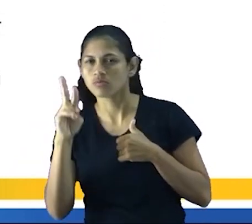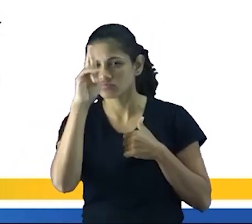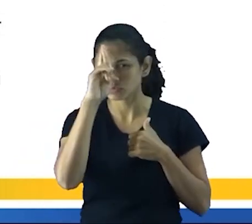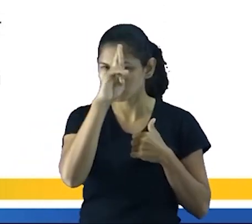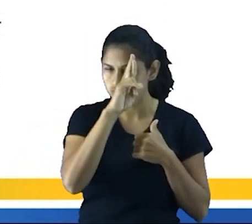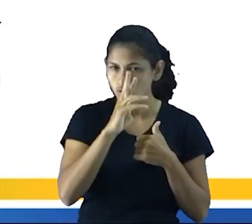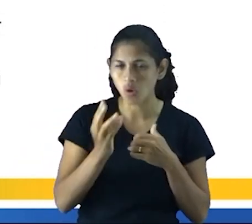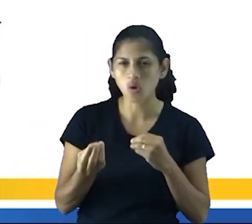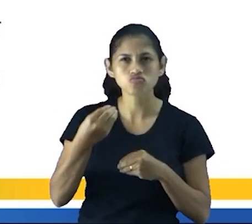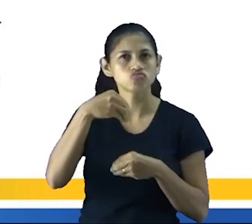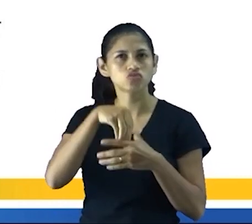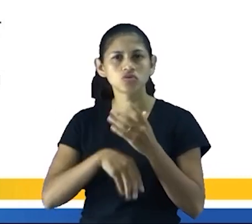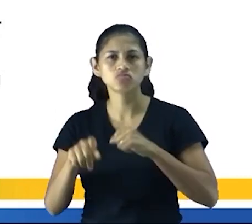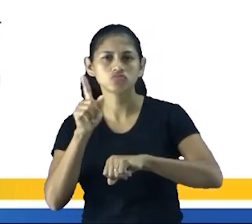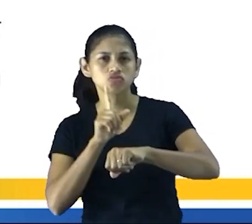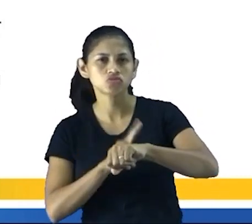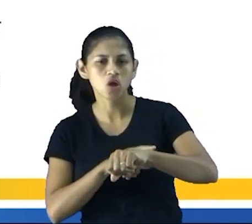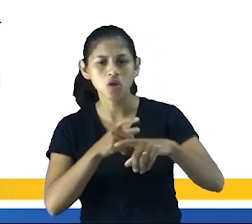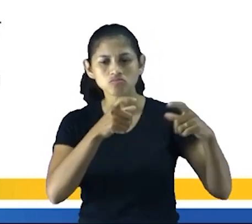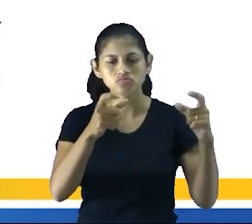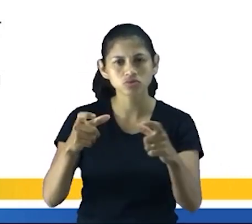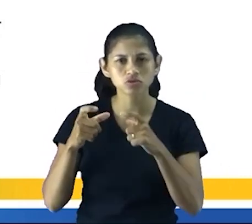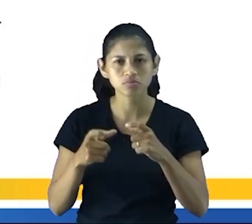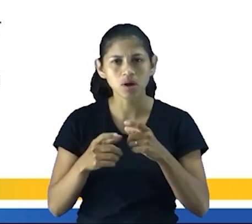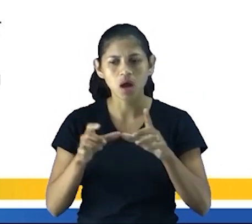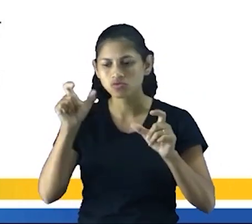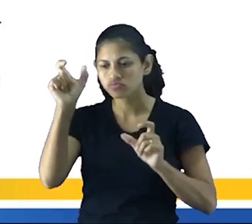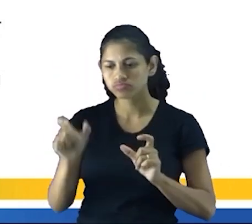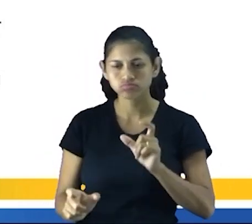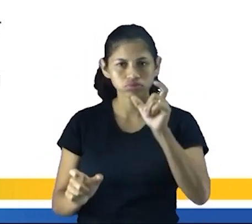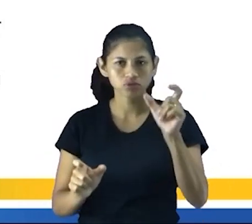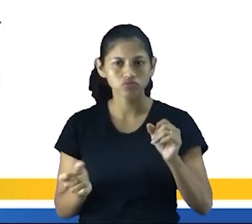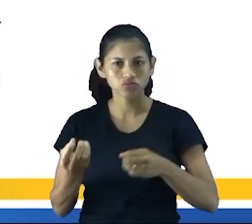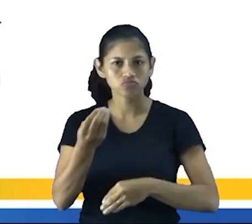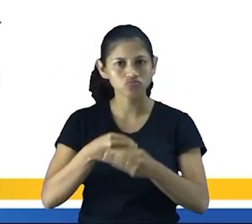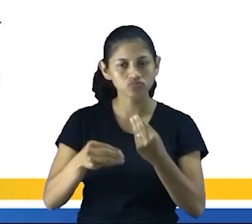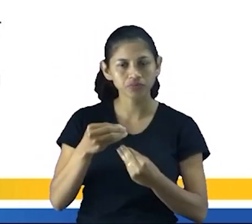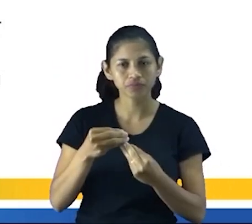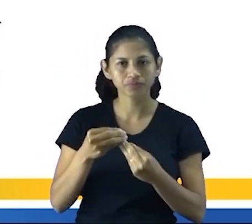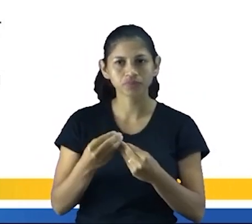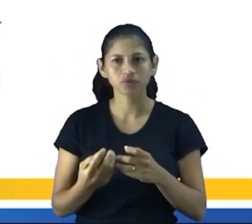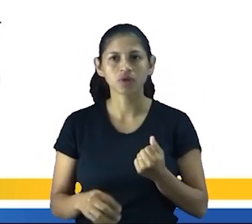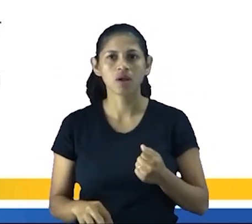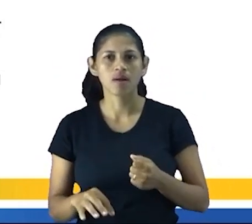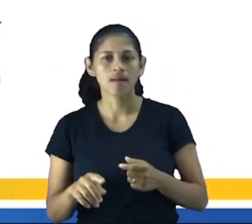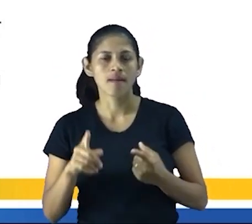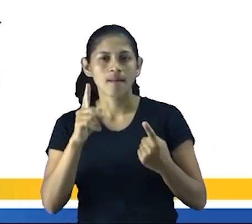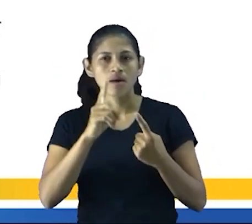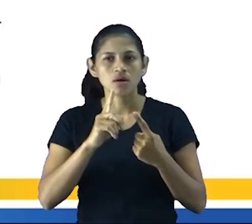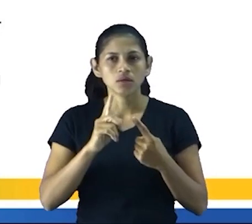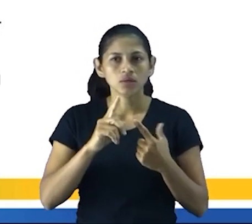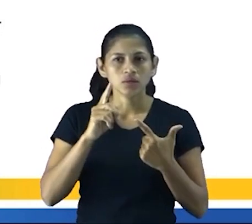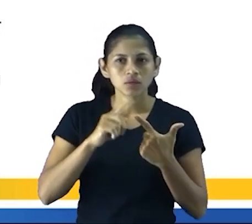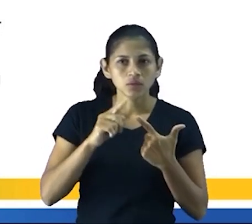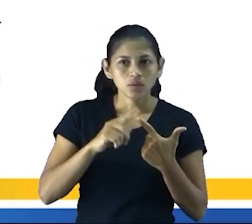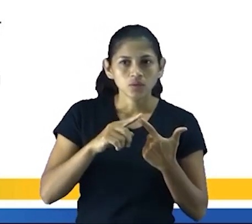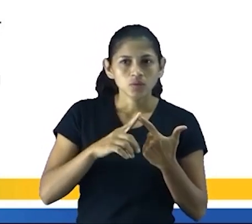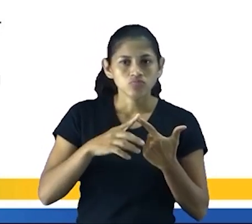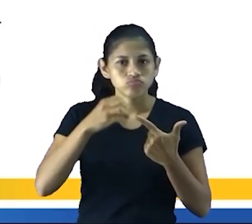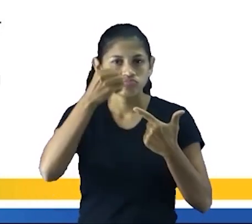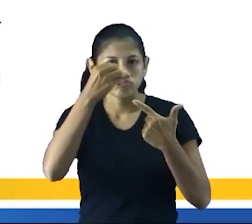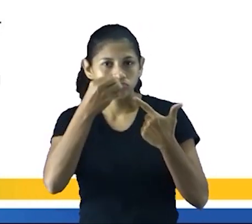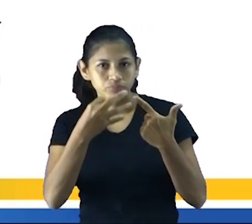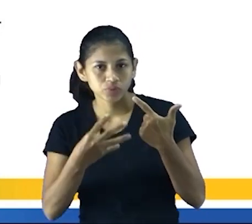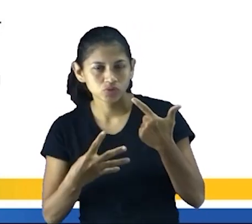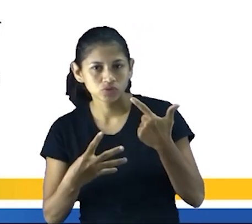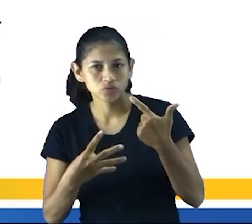história, incluindo tempo, espaço, personagens envolvidos. A tipologia descritiva, que vem da descrição,